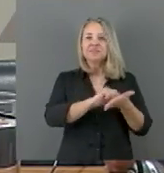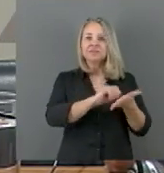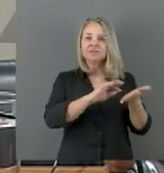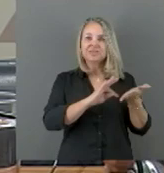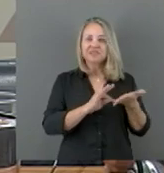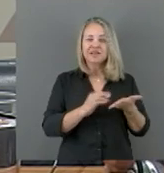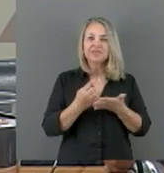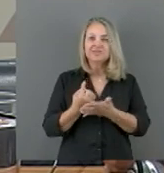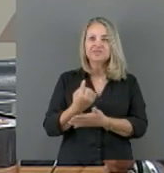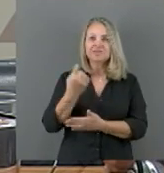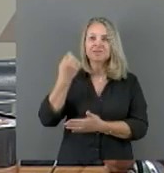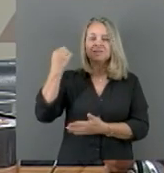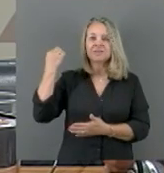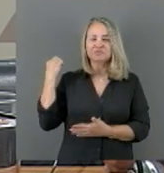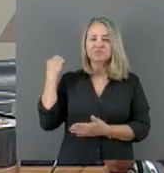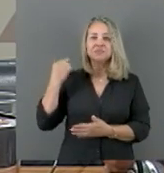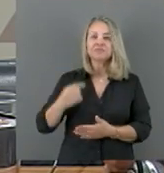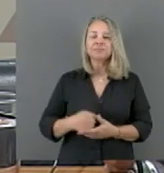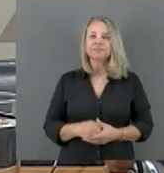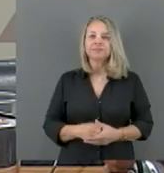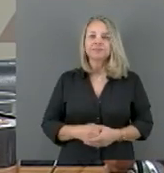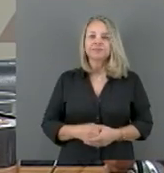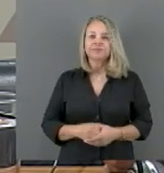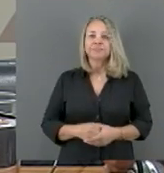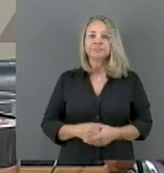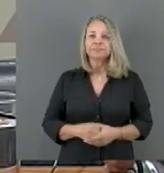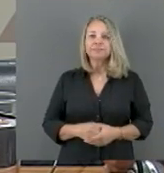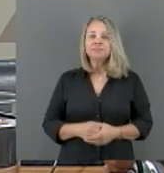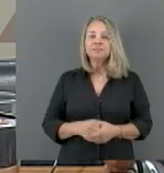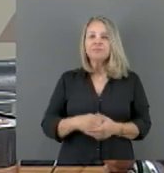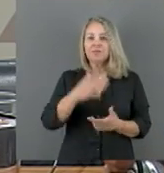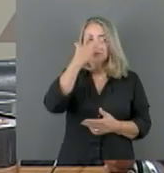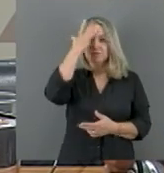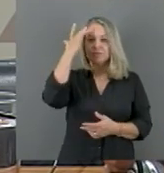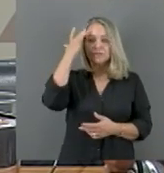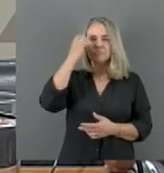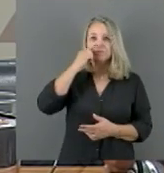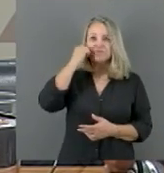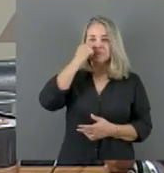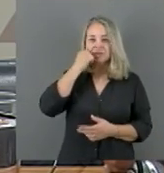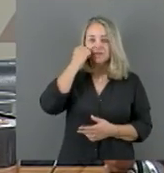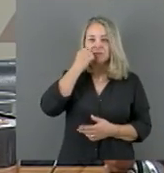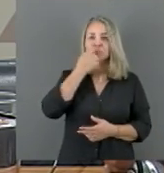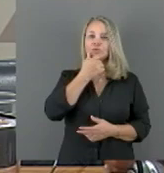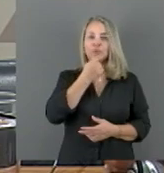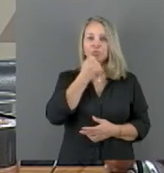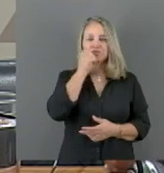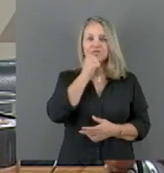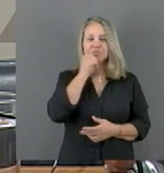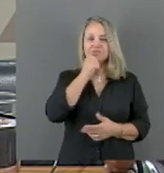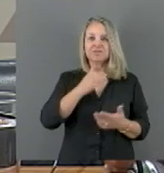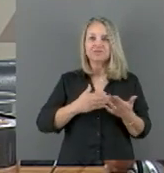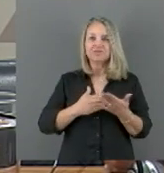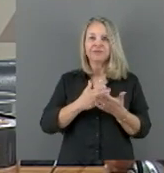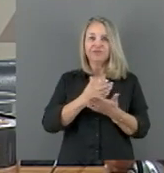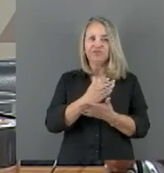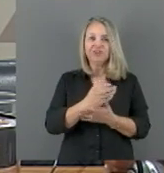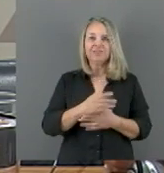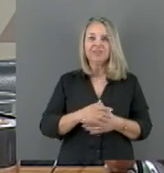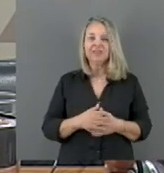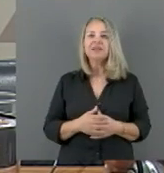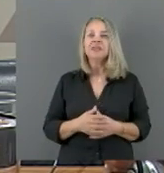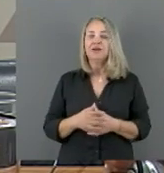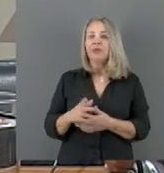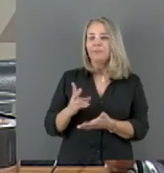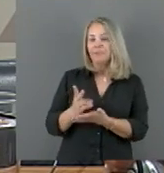das reuniões anteriores. Os senhores senadores e senadoras que aprovam queiram